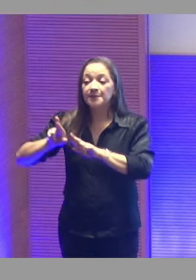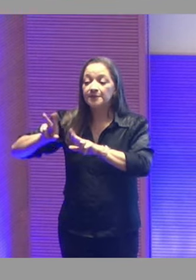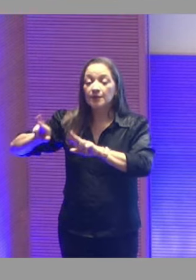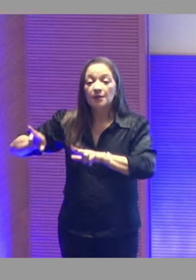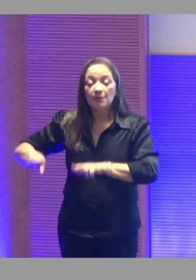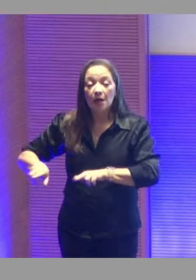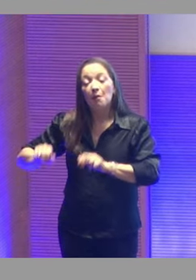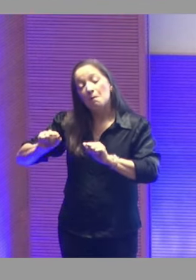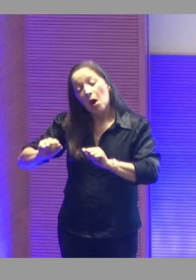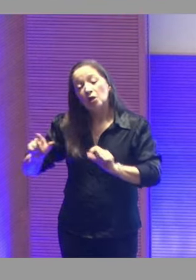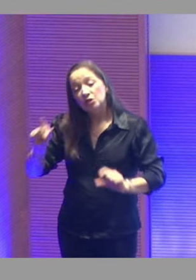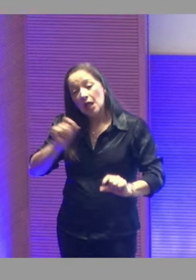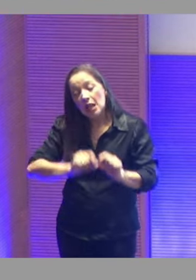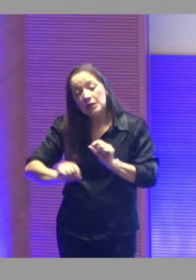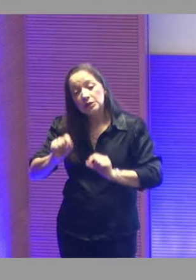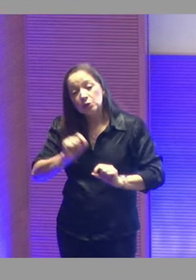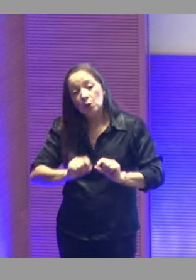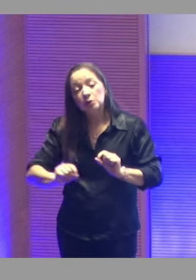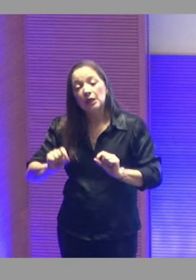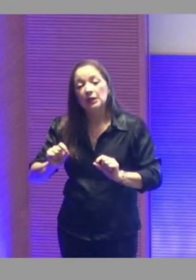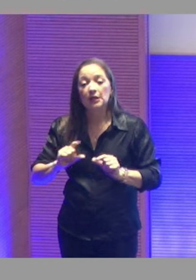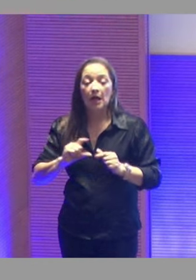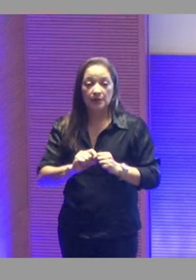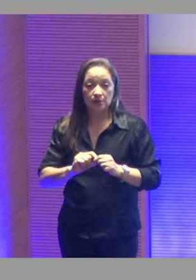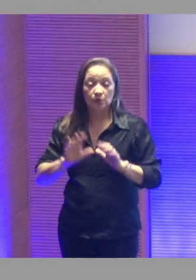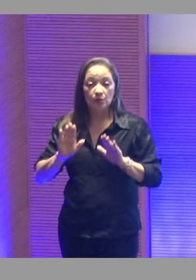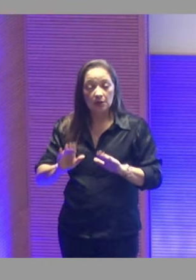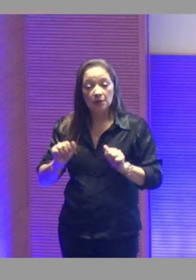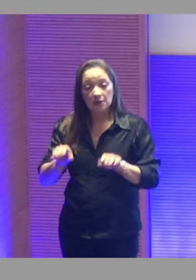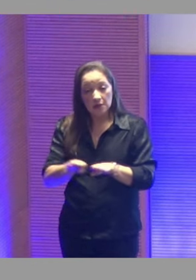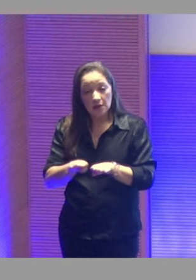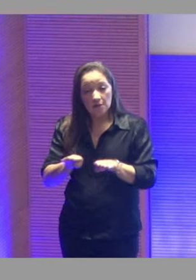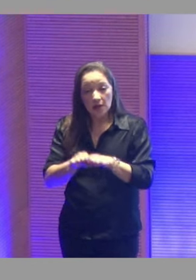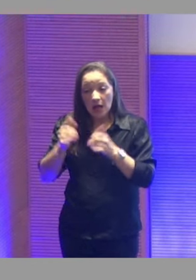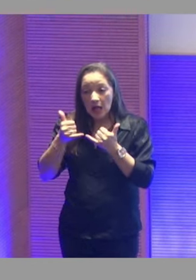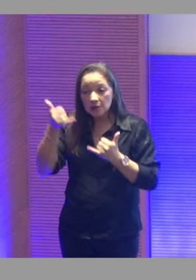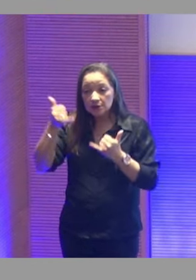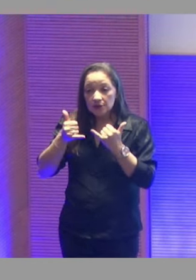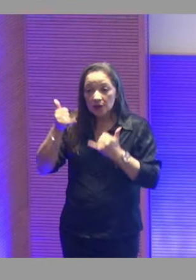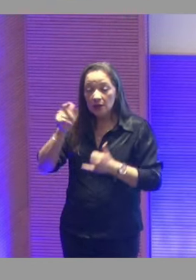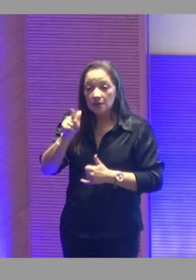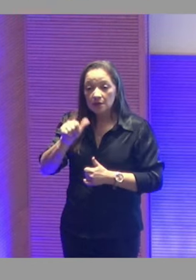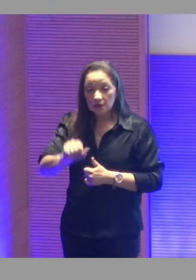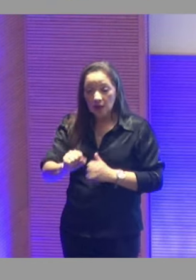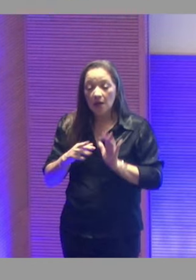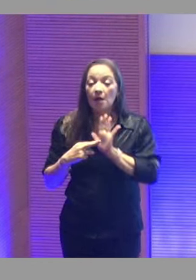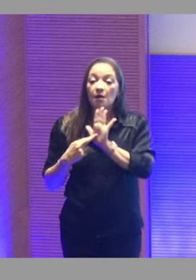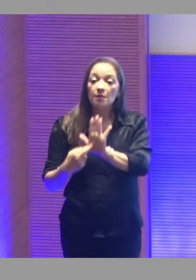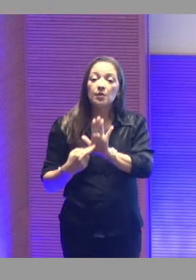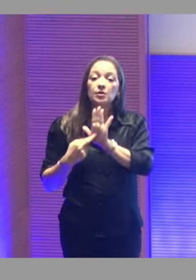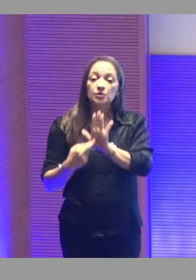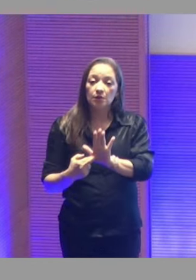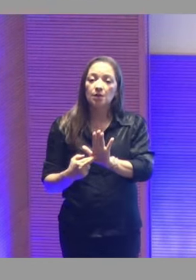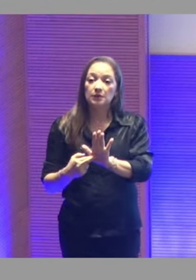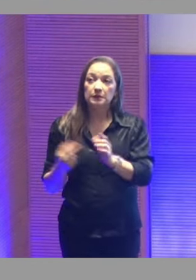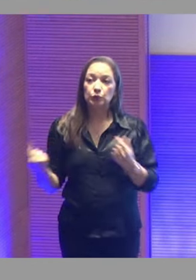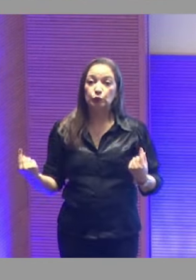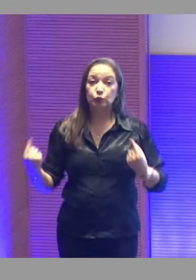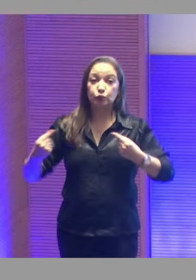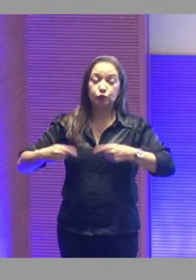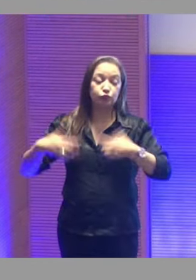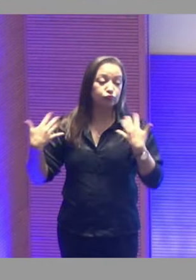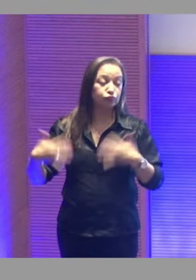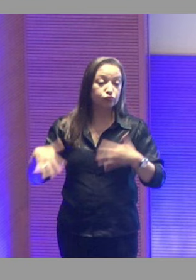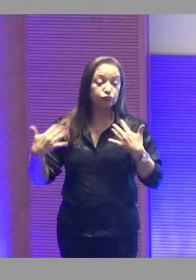pode estar relacionado a isso e a gente tem o o setor de eletricidade e gás também representando aí eh um grande desafio na